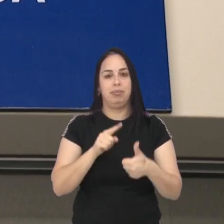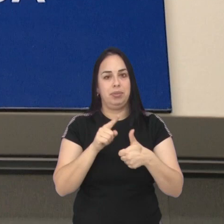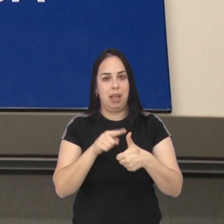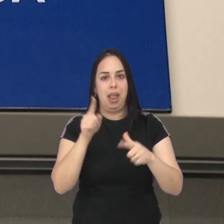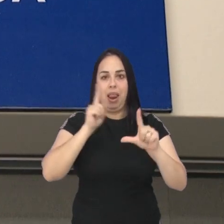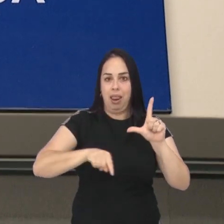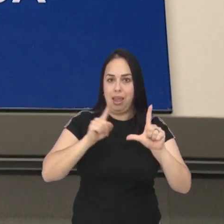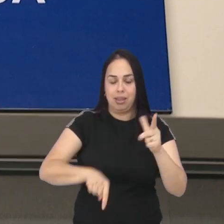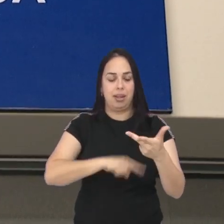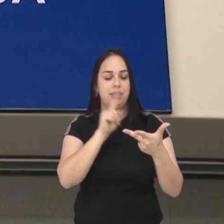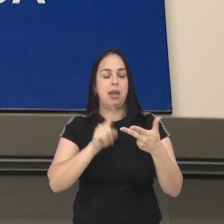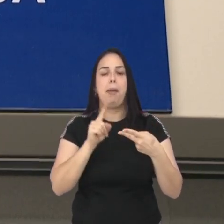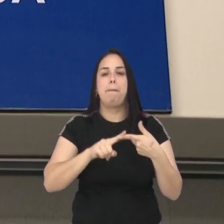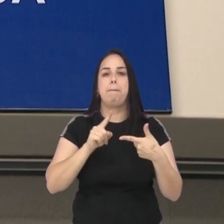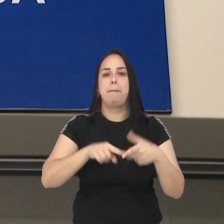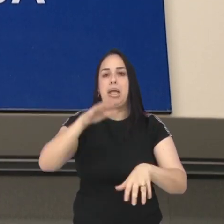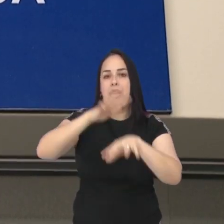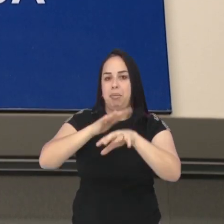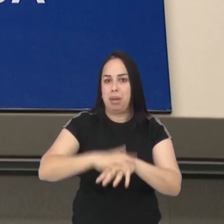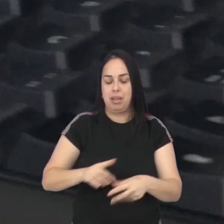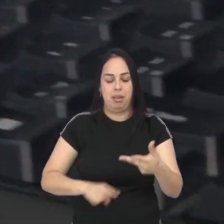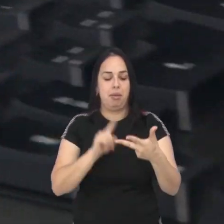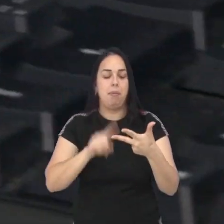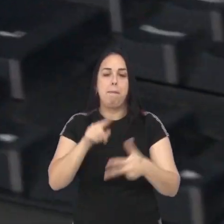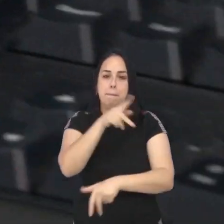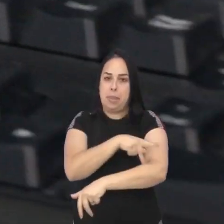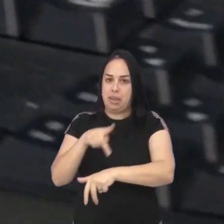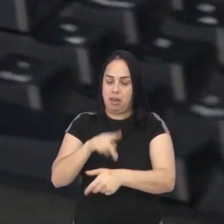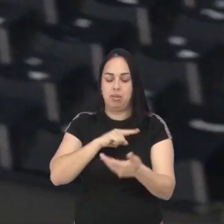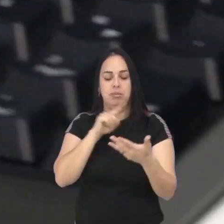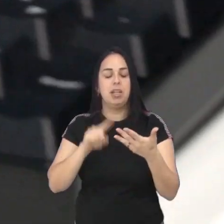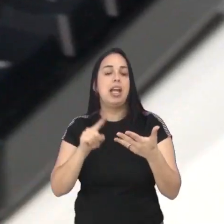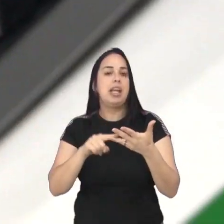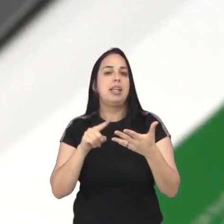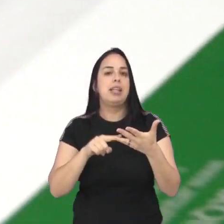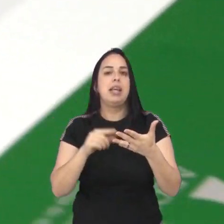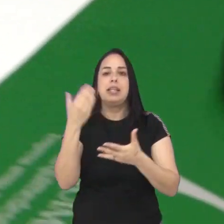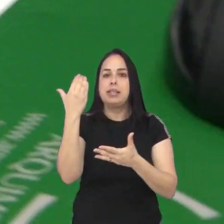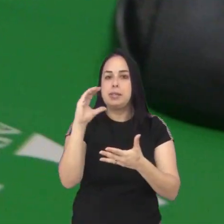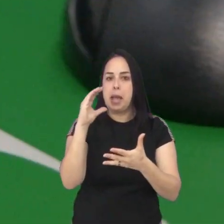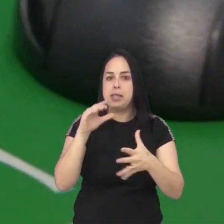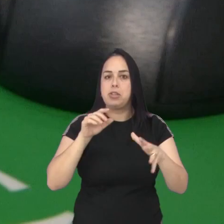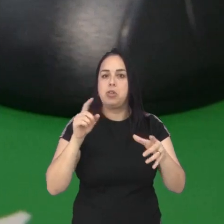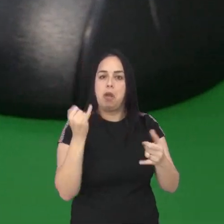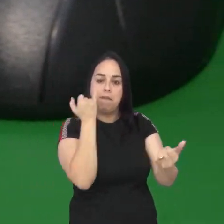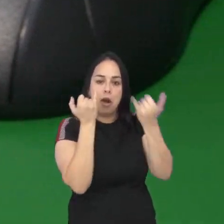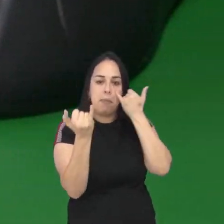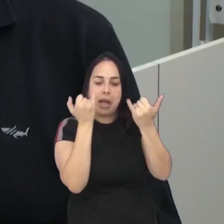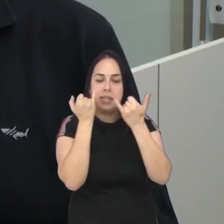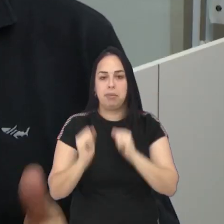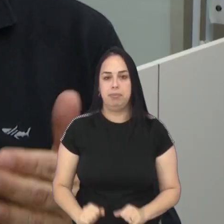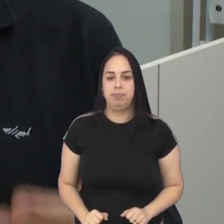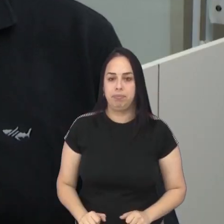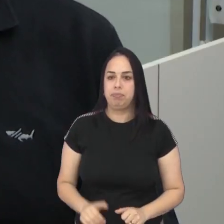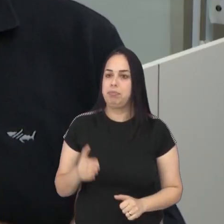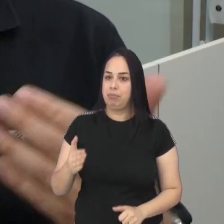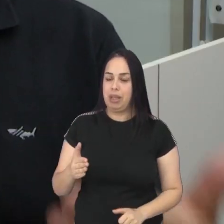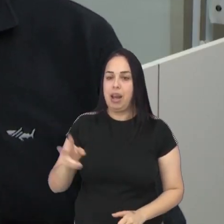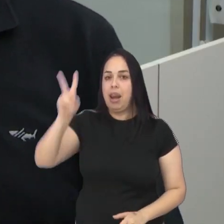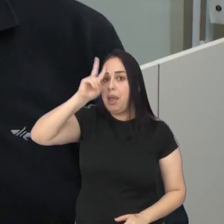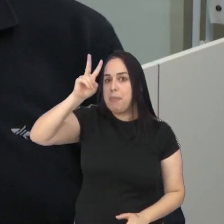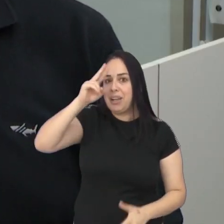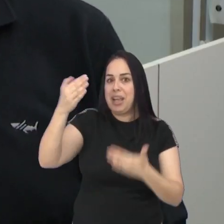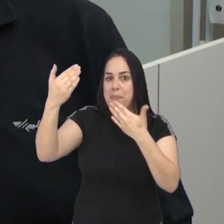como letras, matemática e pedagogia, além de cursos como ciência de dados e engenharia da computação. Lembrando que a prova